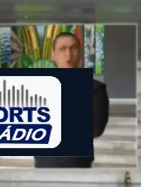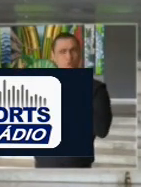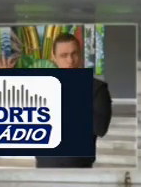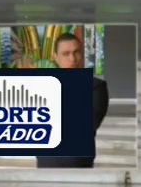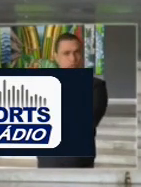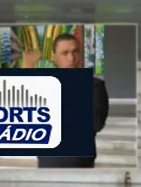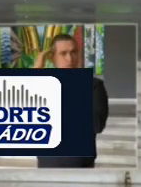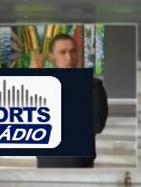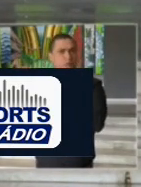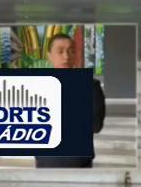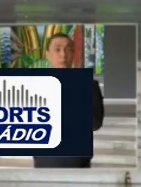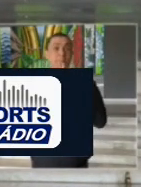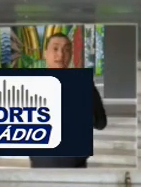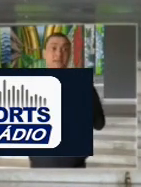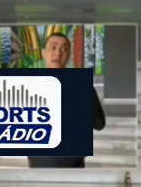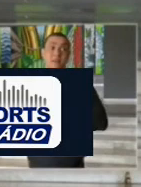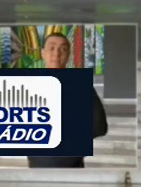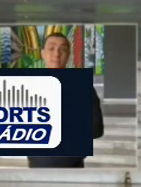mas para